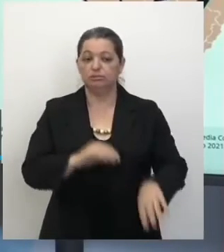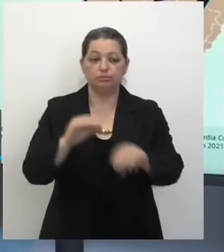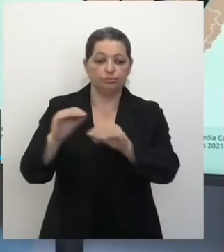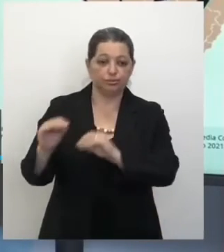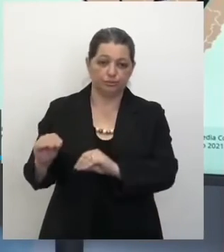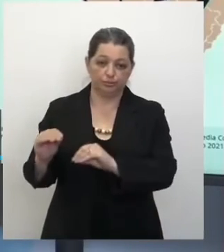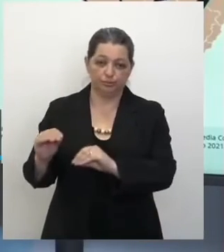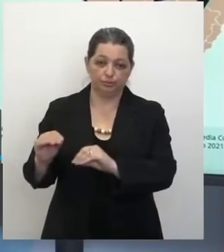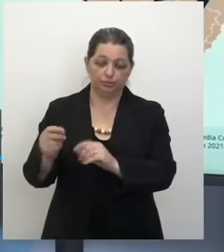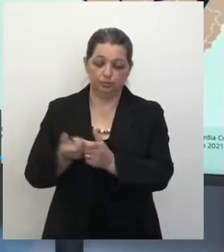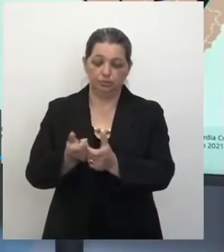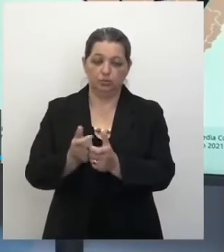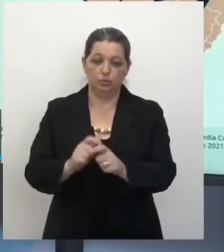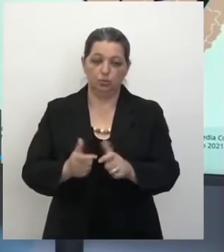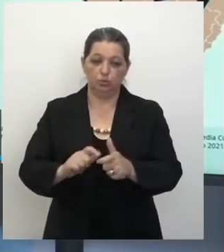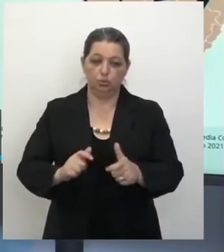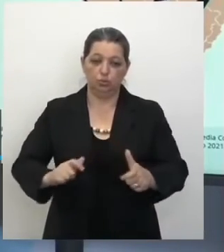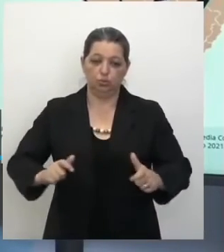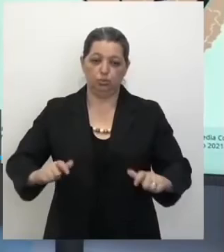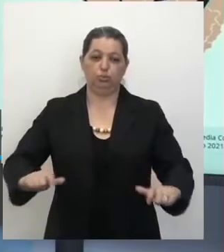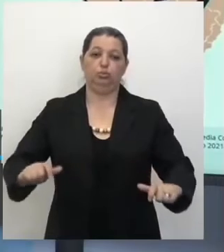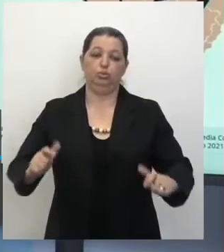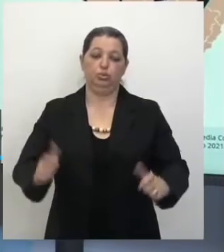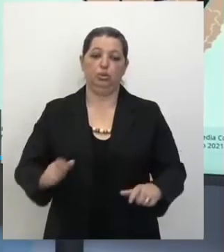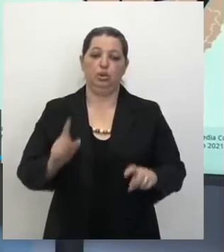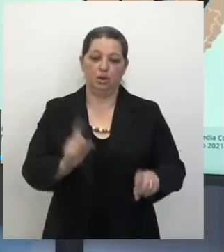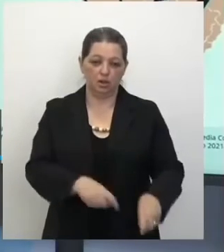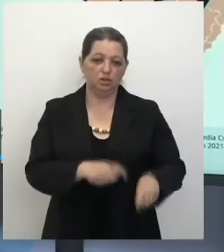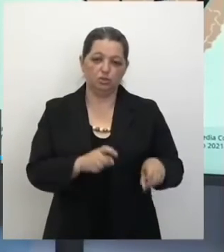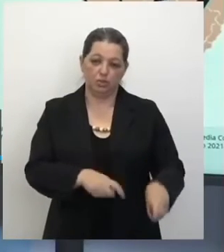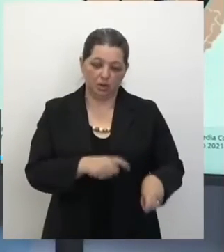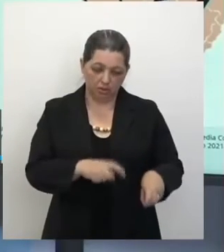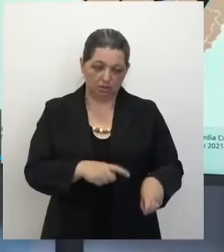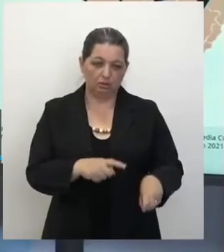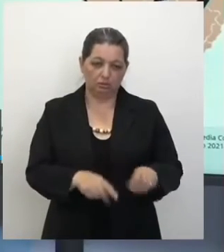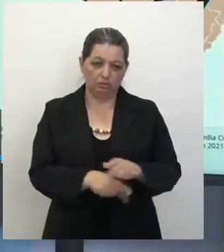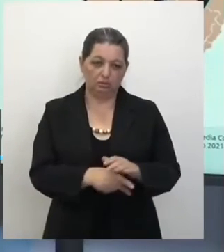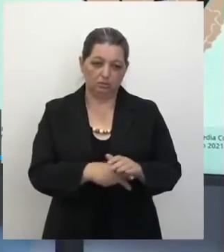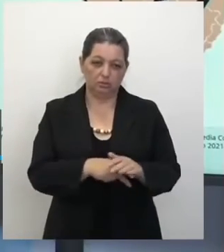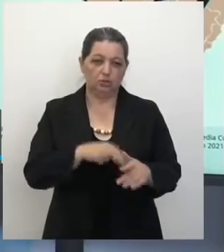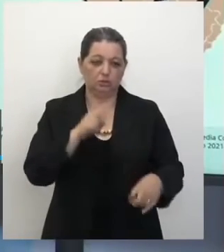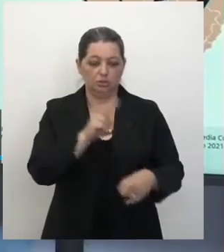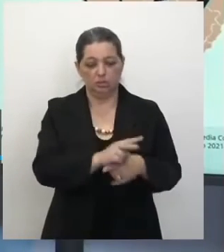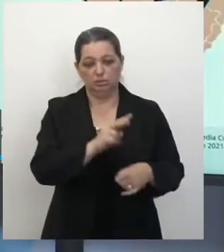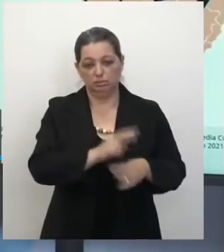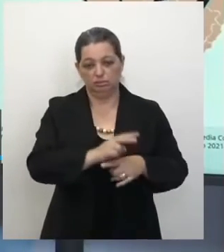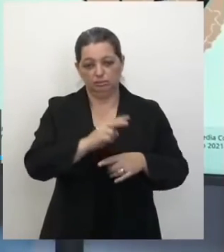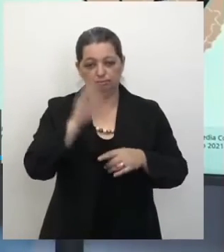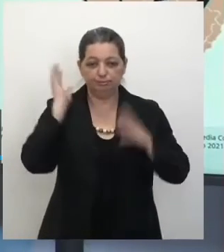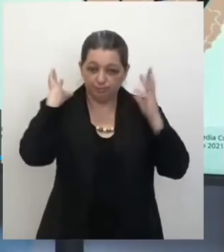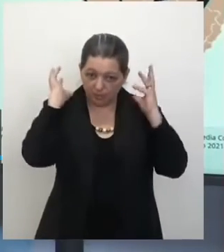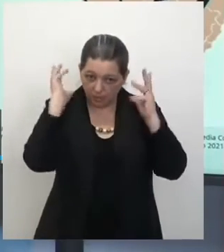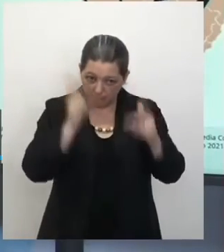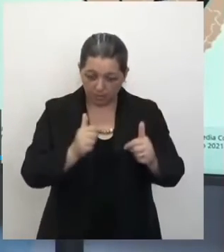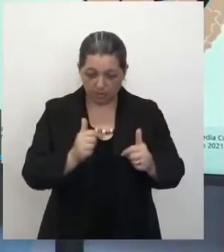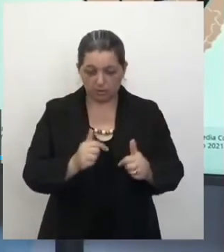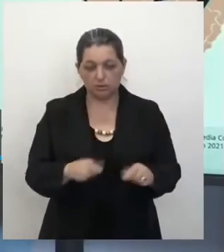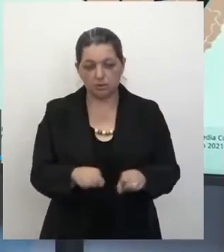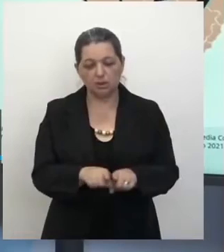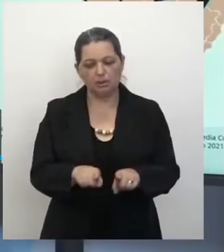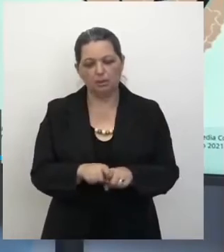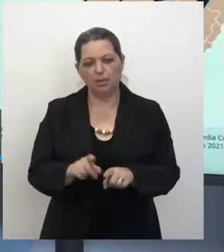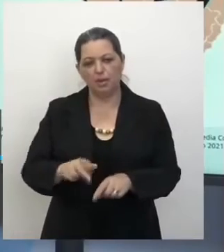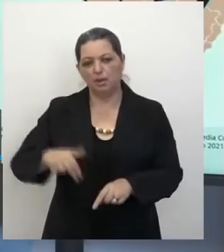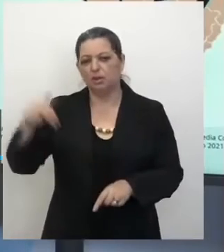e aumentar o seu território de plantio e de criação de animais, também na região norte, que é